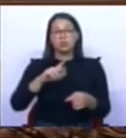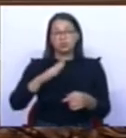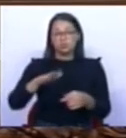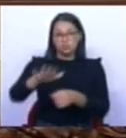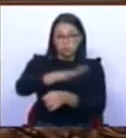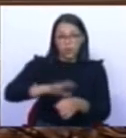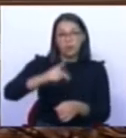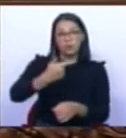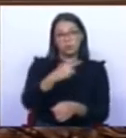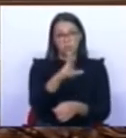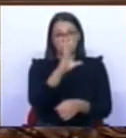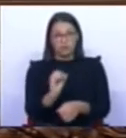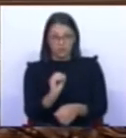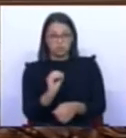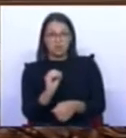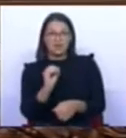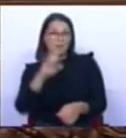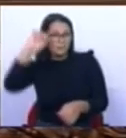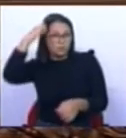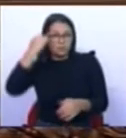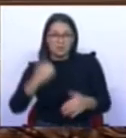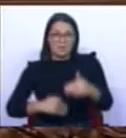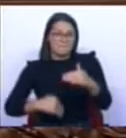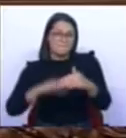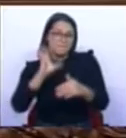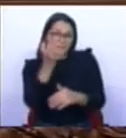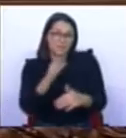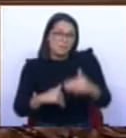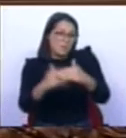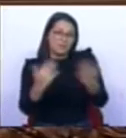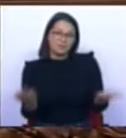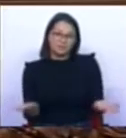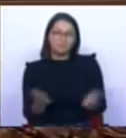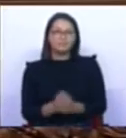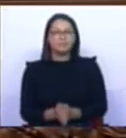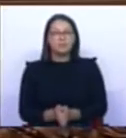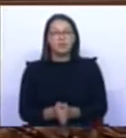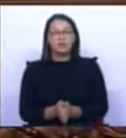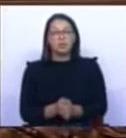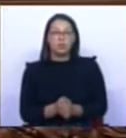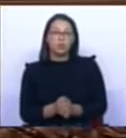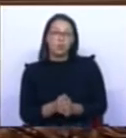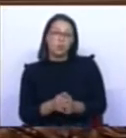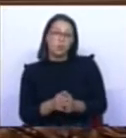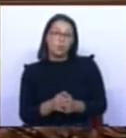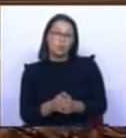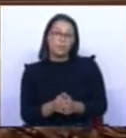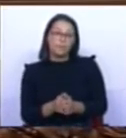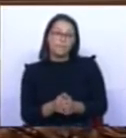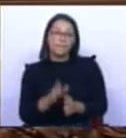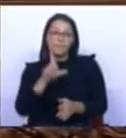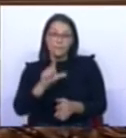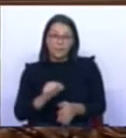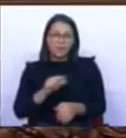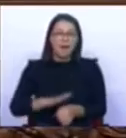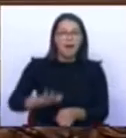decisões democráticas e vinculativas das autarquias, mais uma vez com a cumplicidade do PSD. Assim como insiste em desventrar